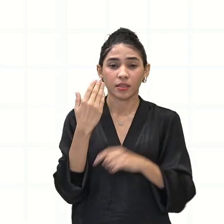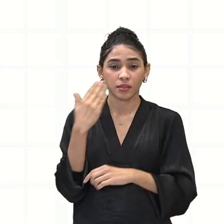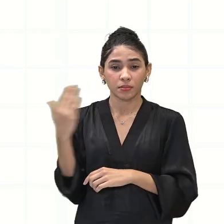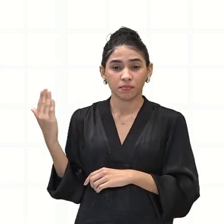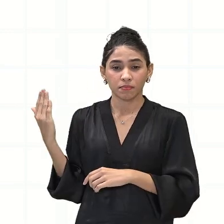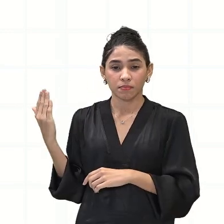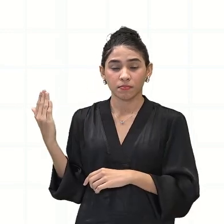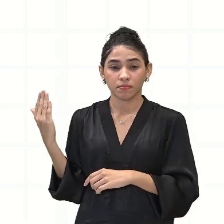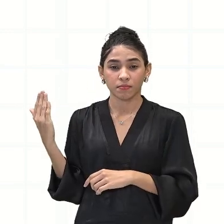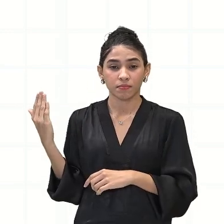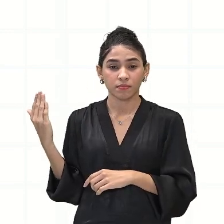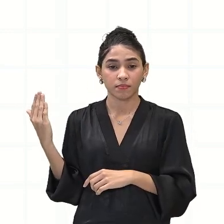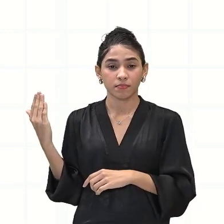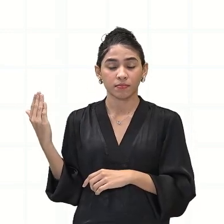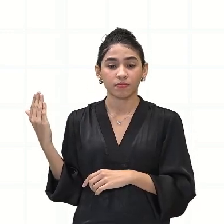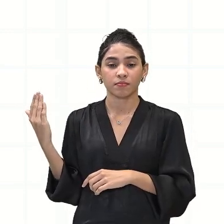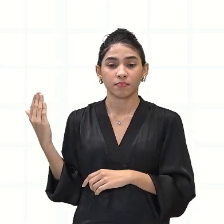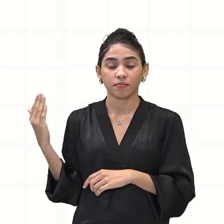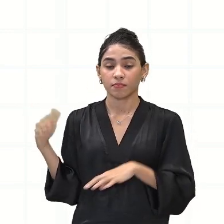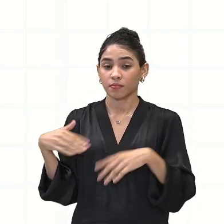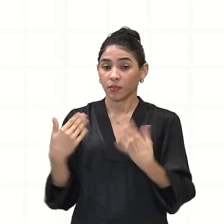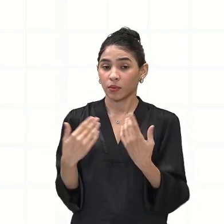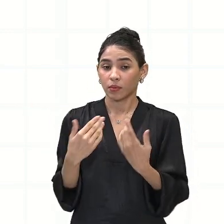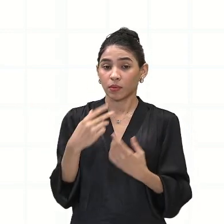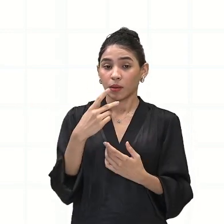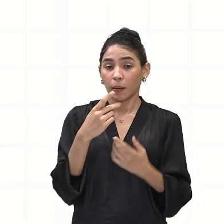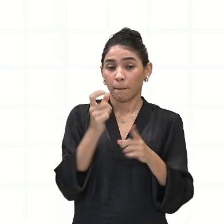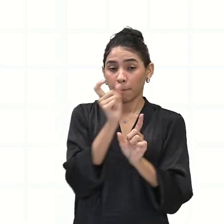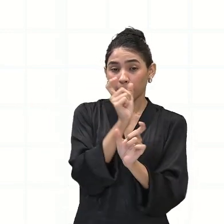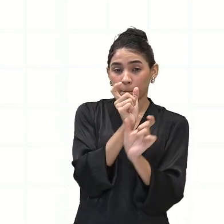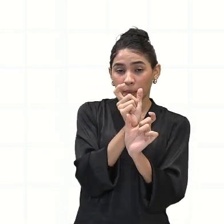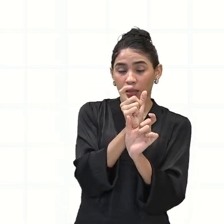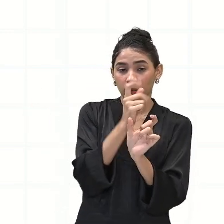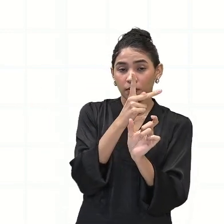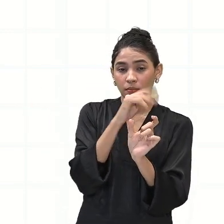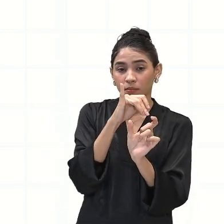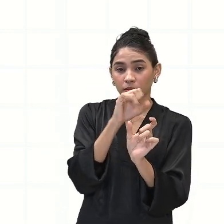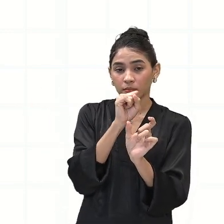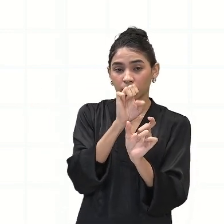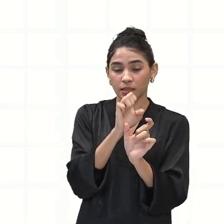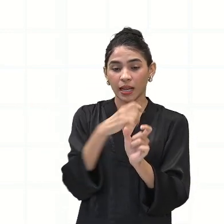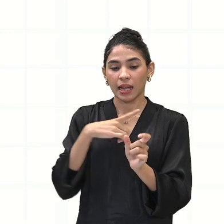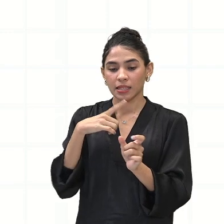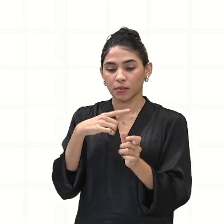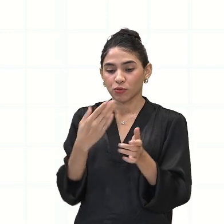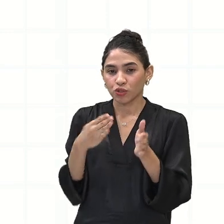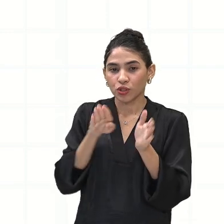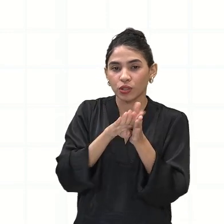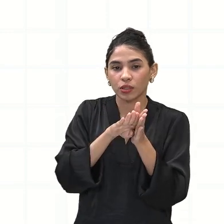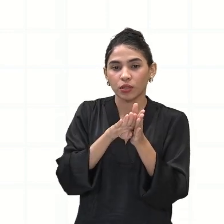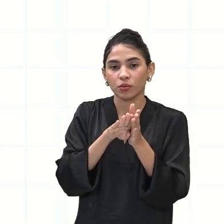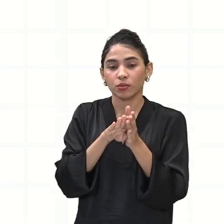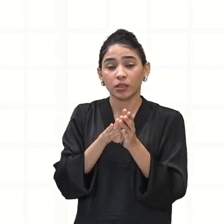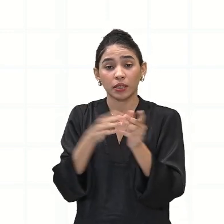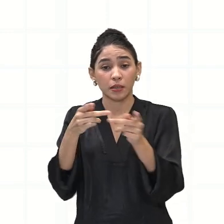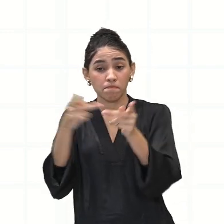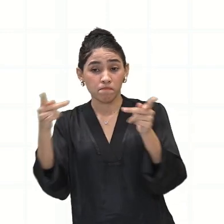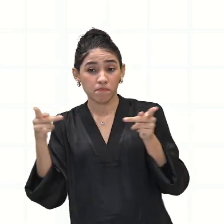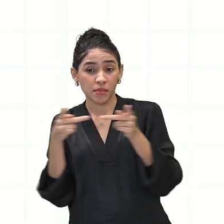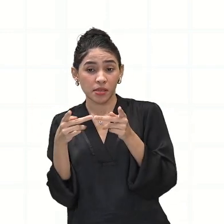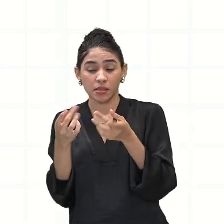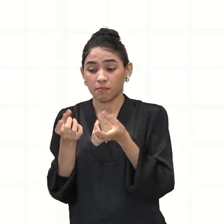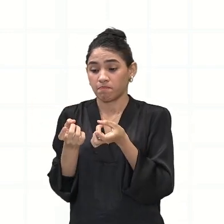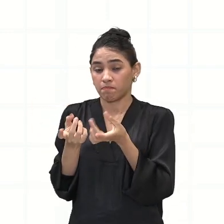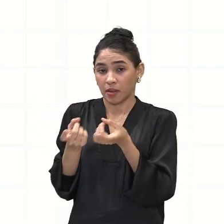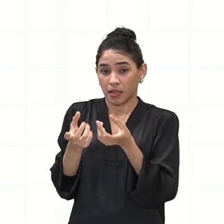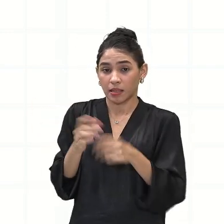não pisa mais em outro lugar. Eu tenho aqui pisa, de pisar, como se eu estivesse chegando naquele lugar, e pizza, que é o que eles vendem. E